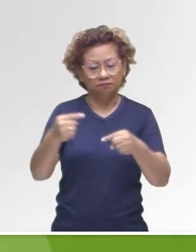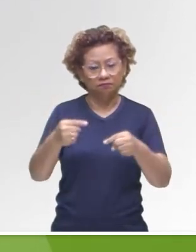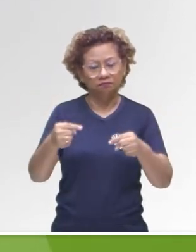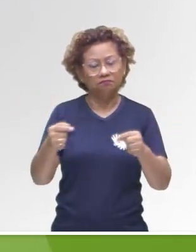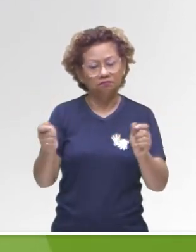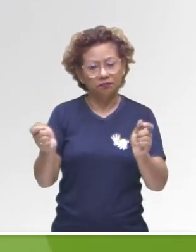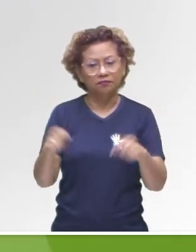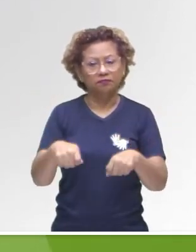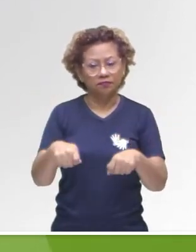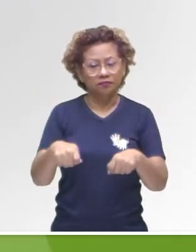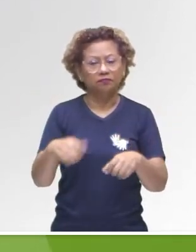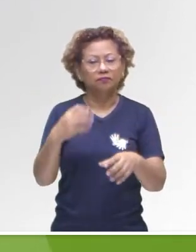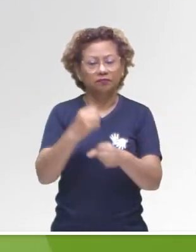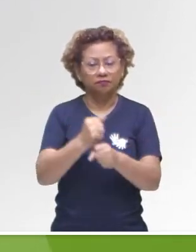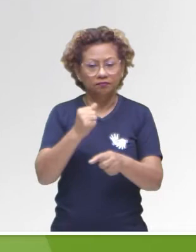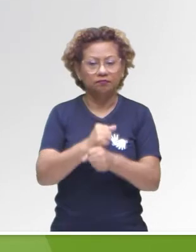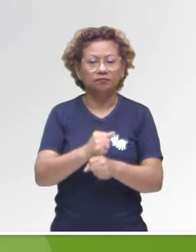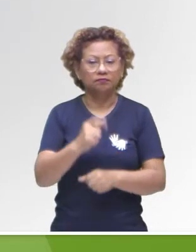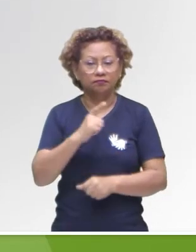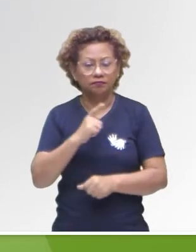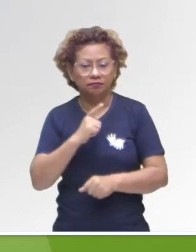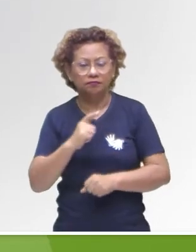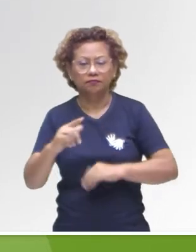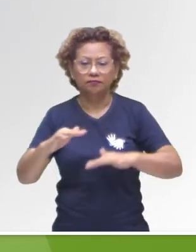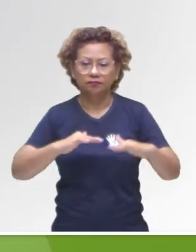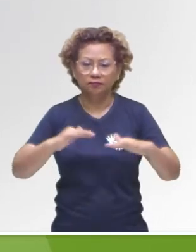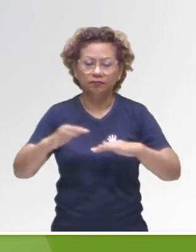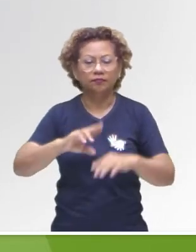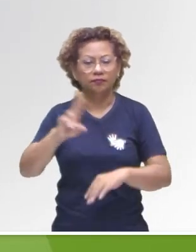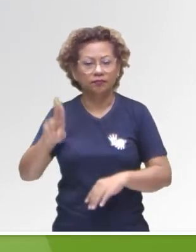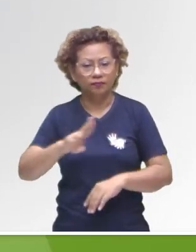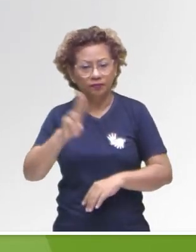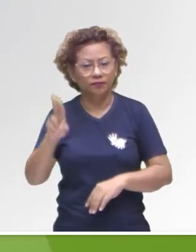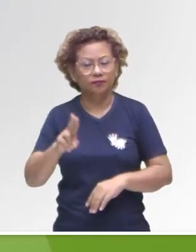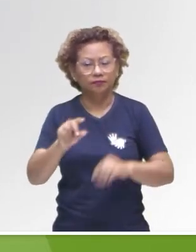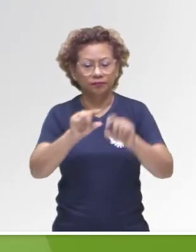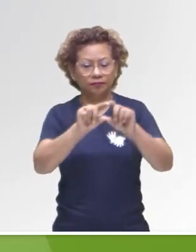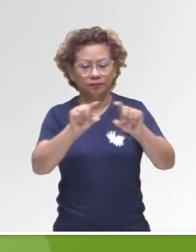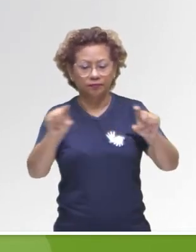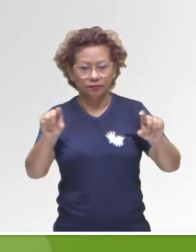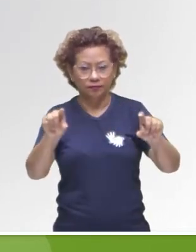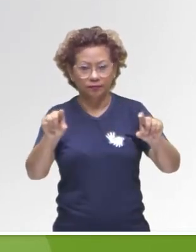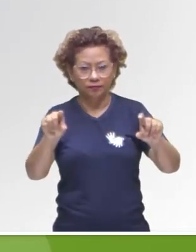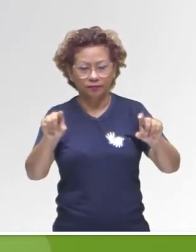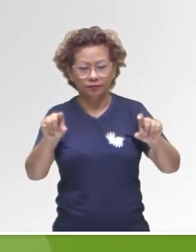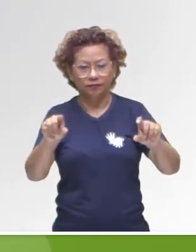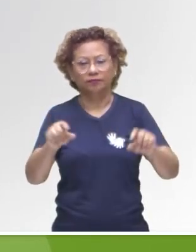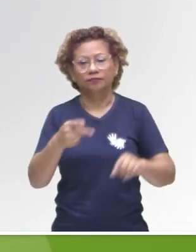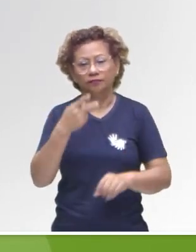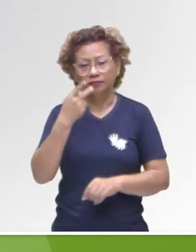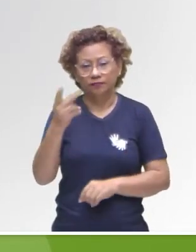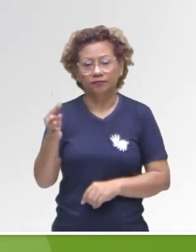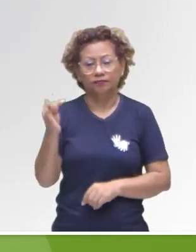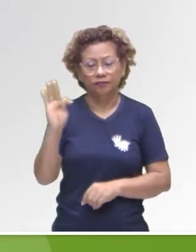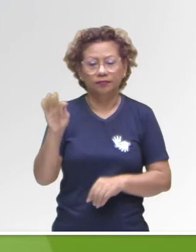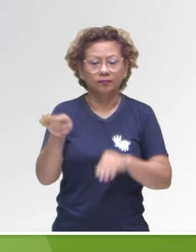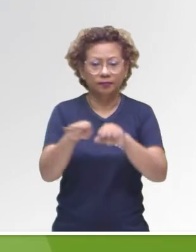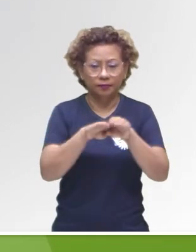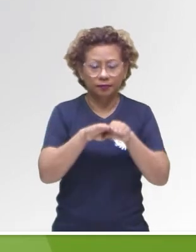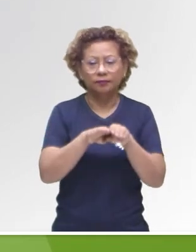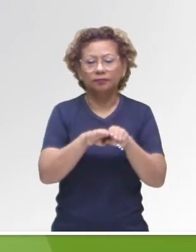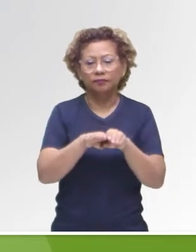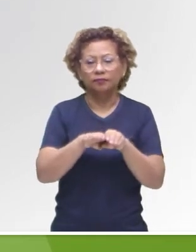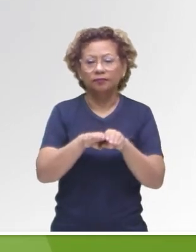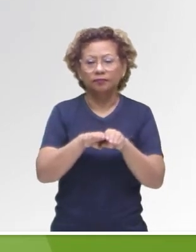teve para movimentar essa carga através dessa expressão aí do trabalho, que diz que o trabalho é igual à carga multiplicado